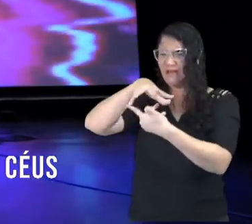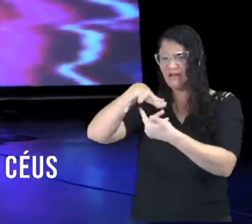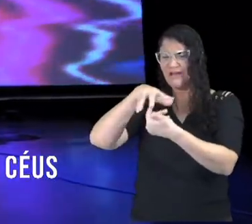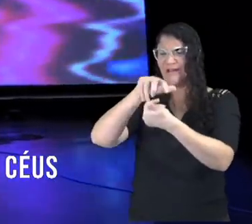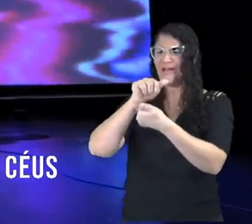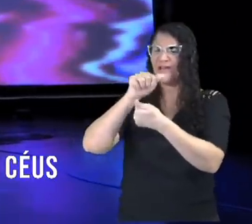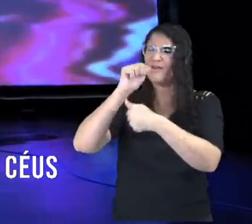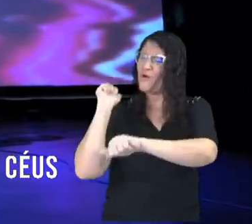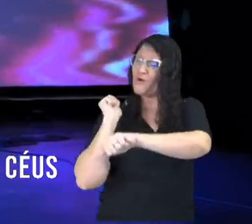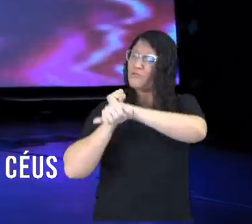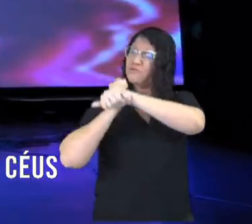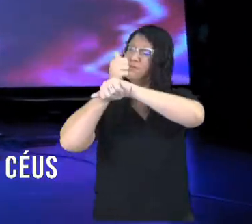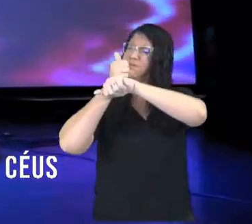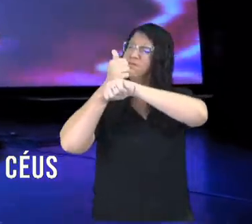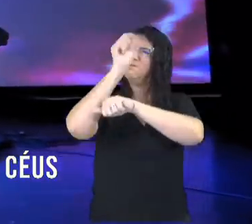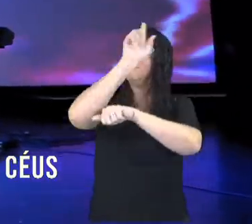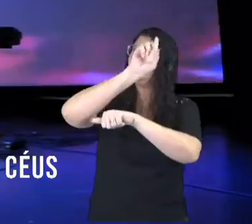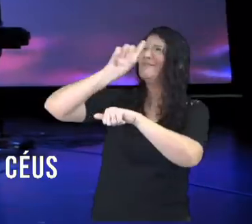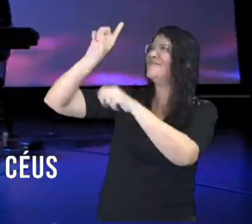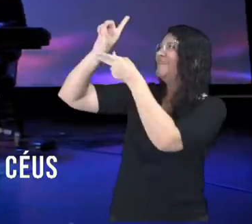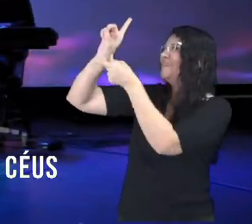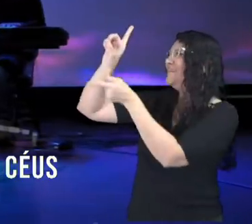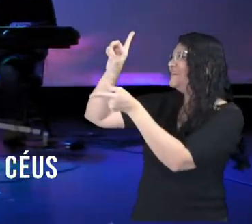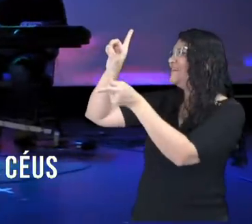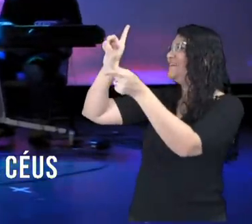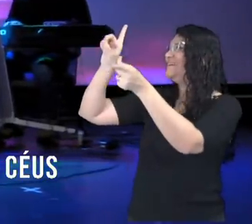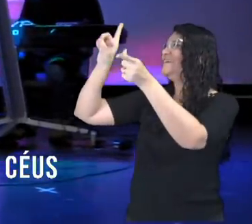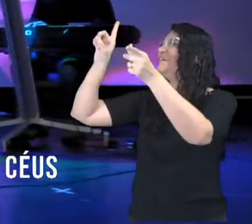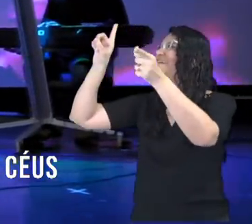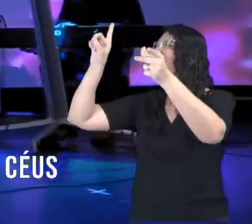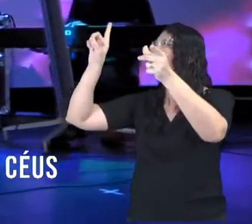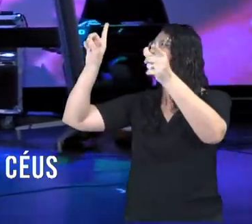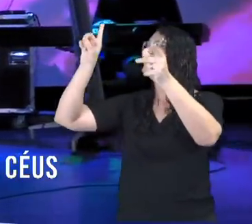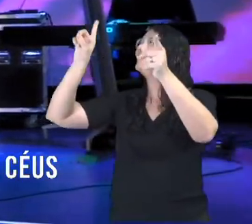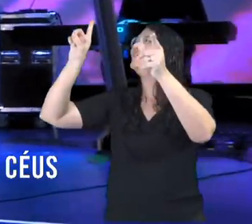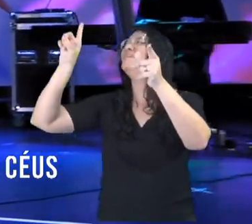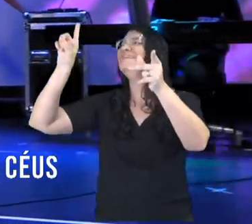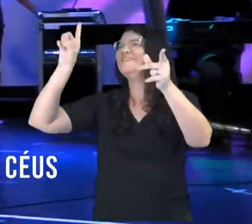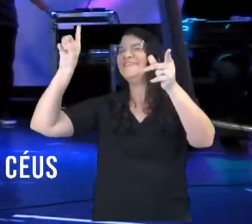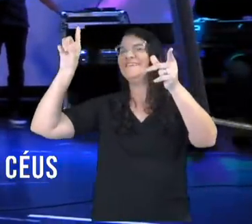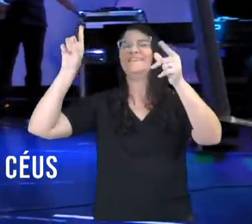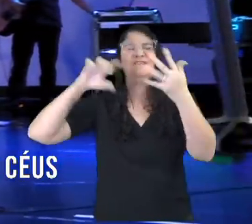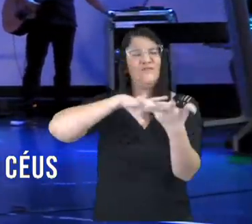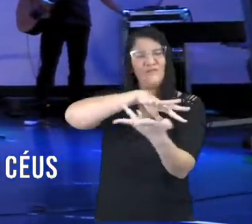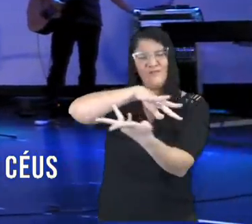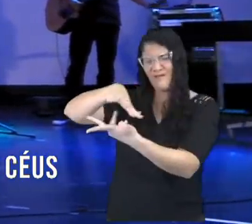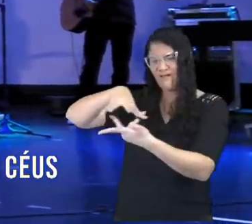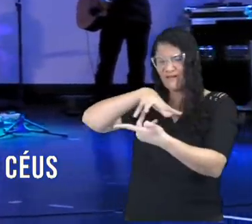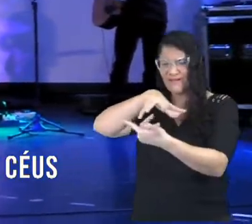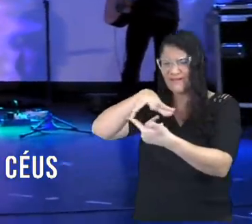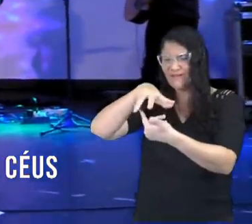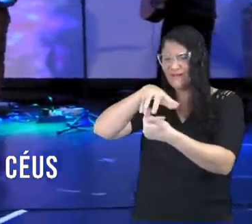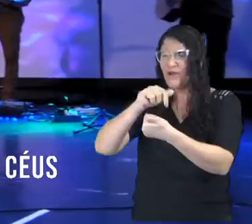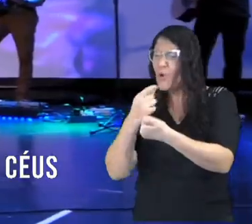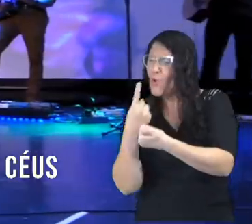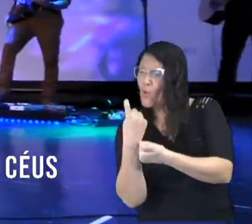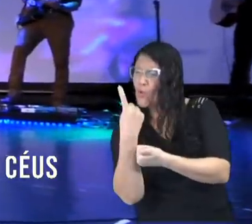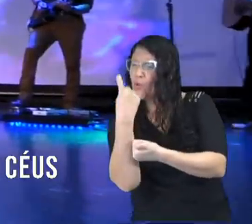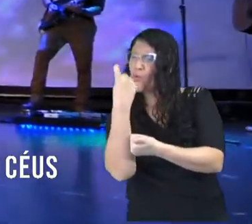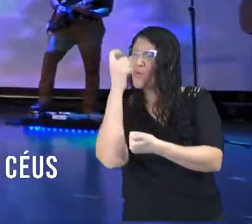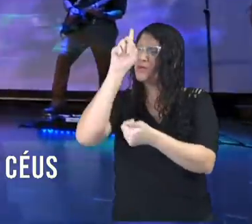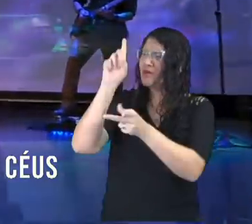Deus eterno sobre toda a terra. E só Tu és o